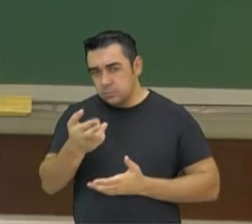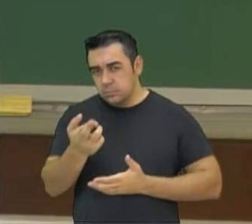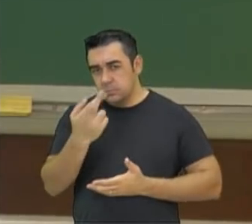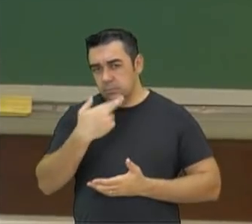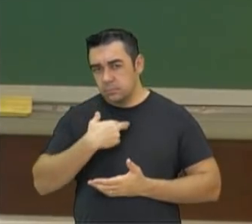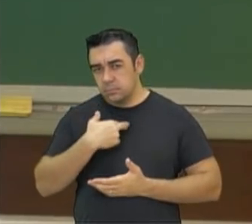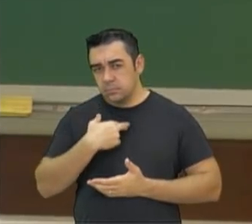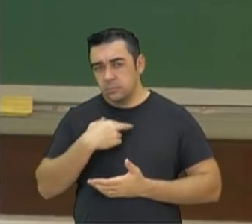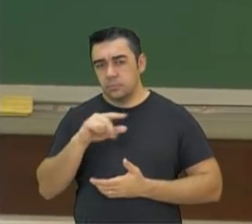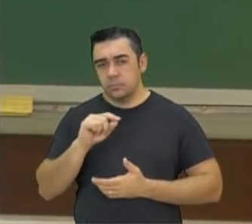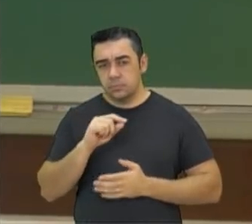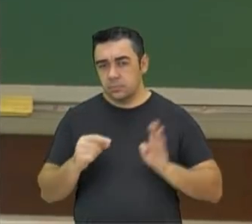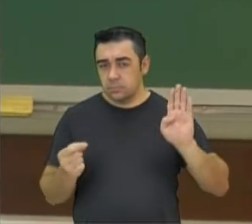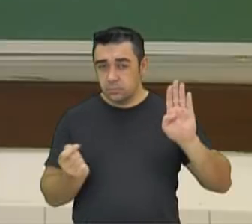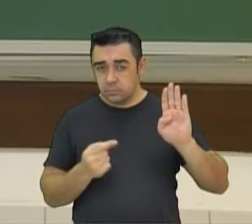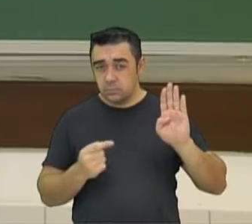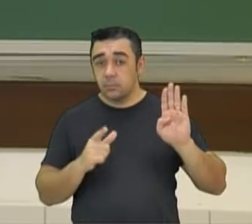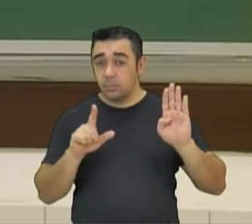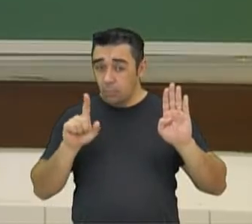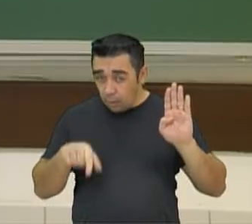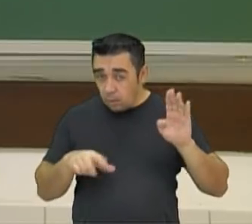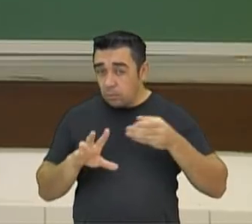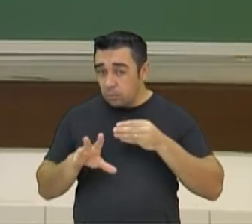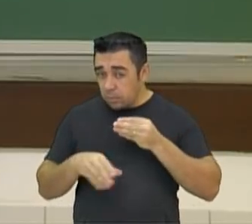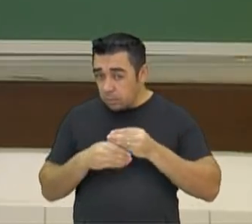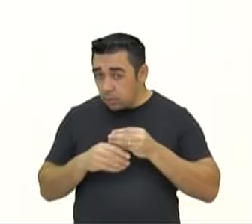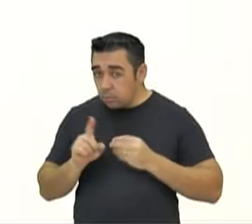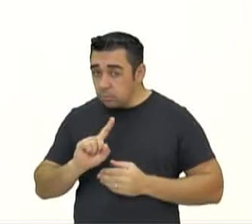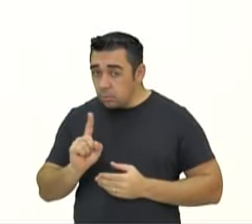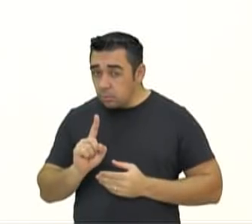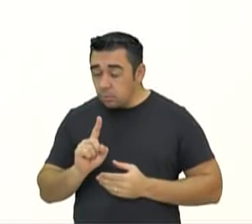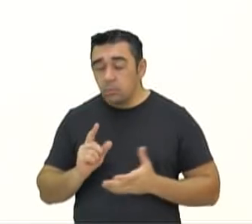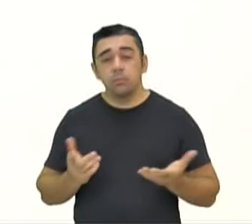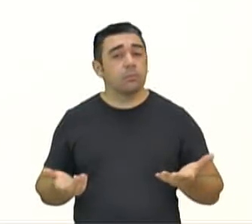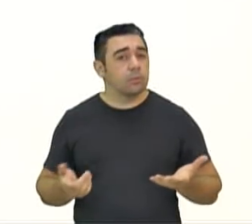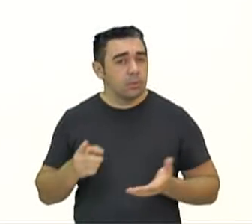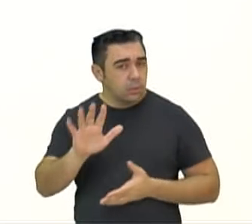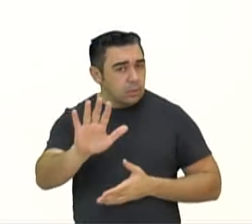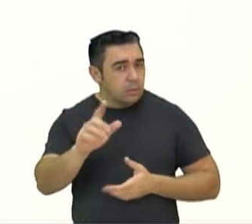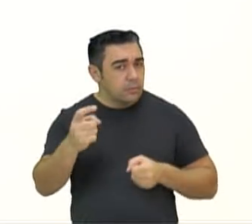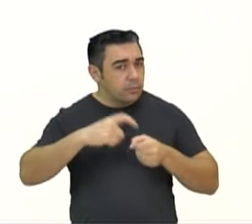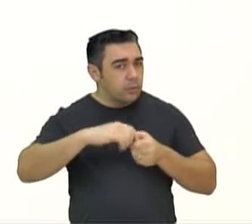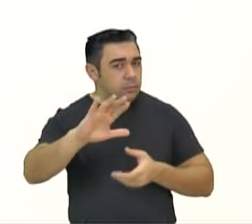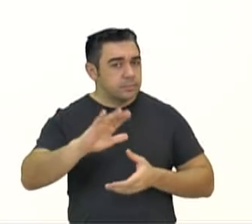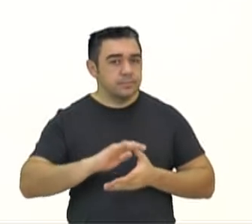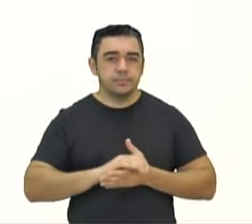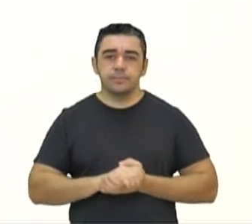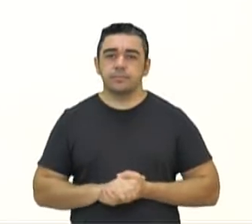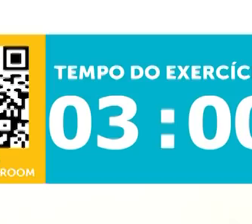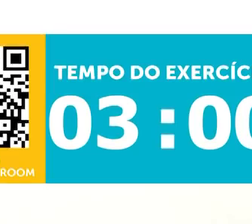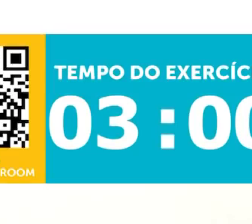digam se esses binômios aqui são complementares ou não. Então, nós já voltamos.